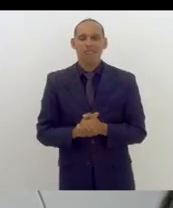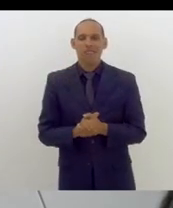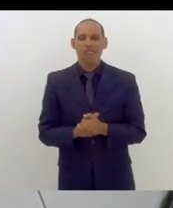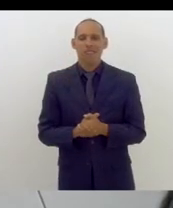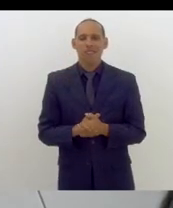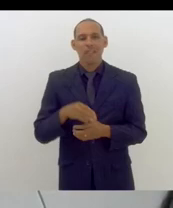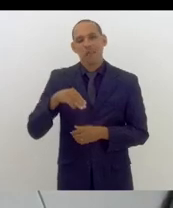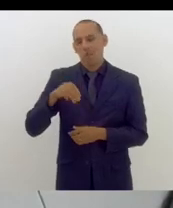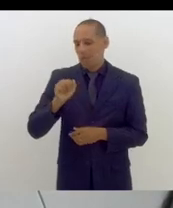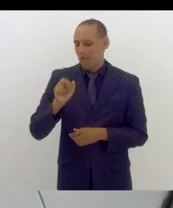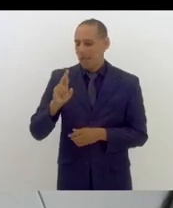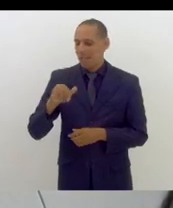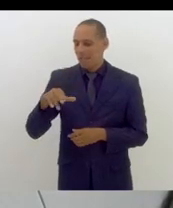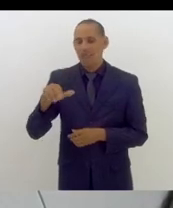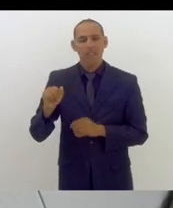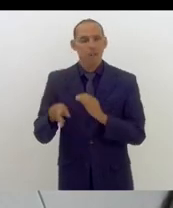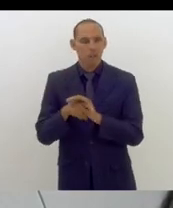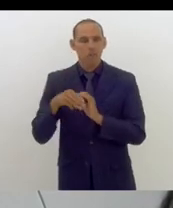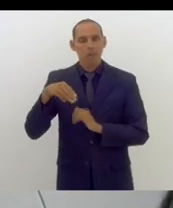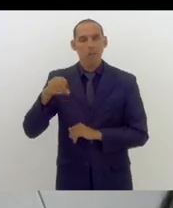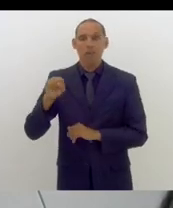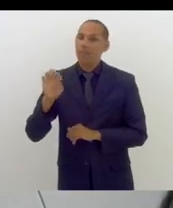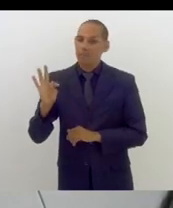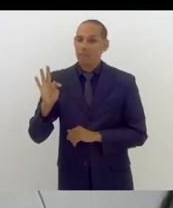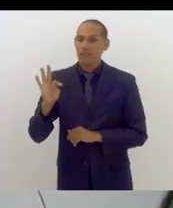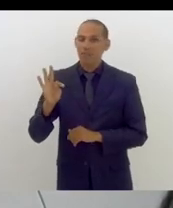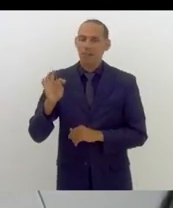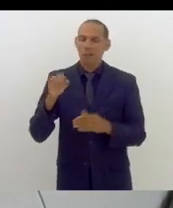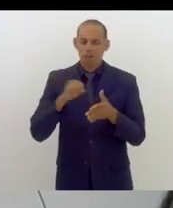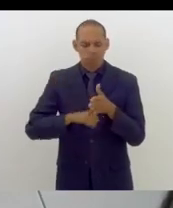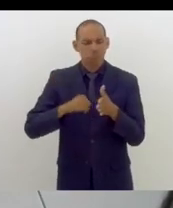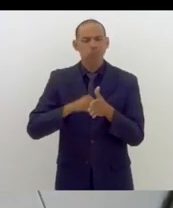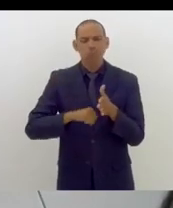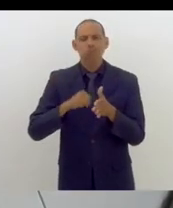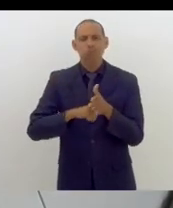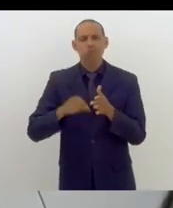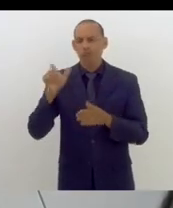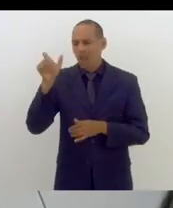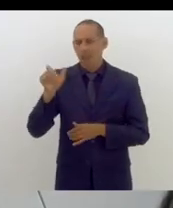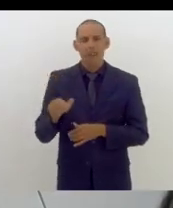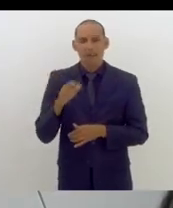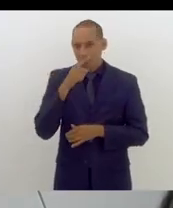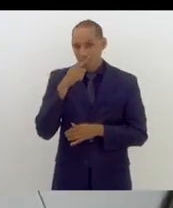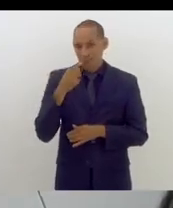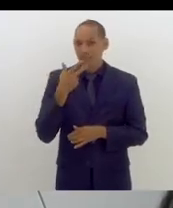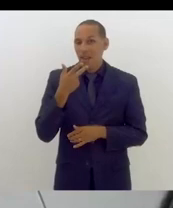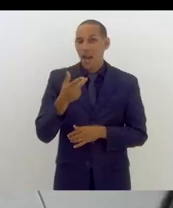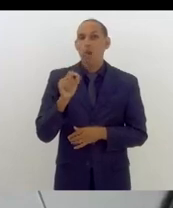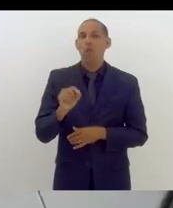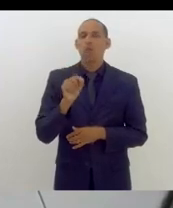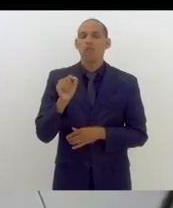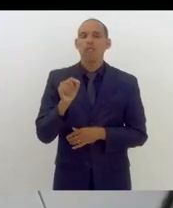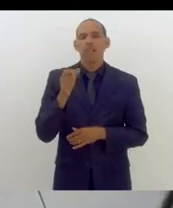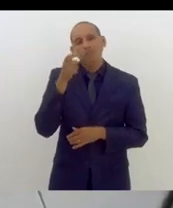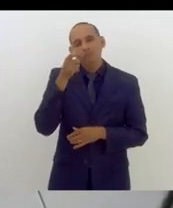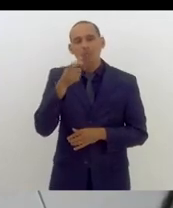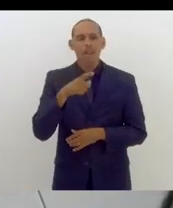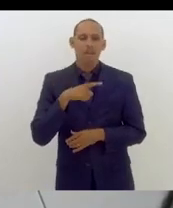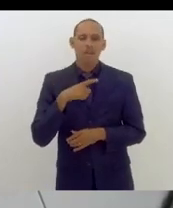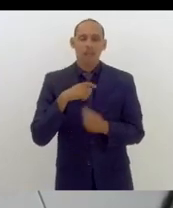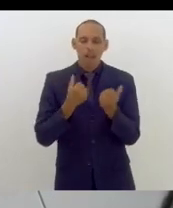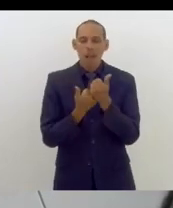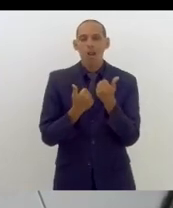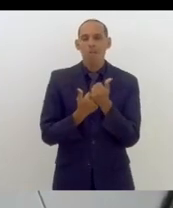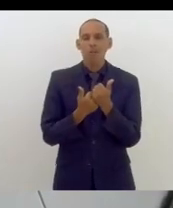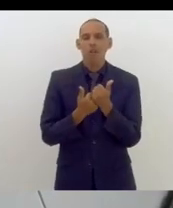Marina do MST que tem lutado ela ela ela verbalizou deputada o interesse o apoio